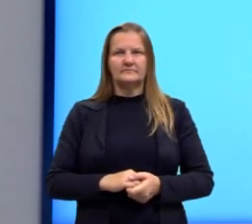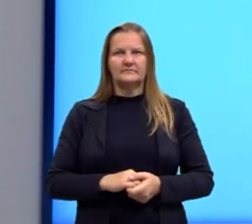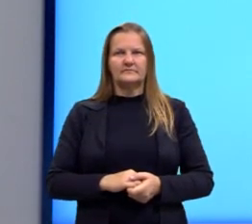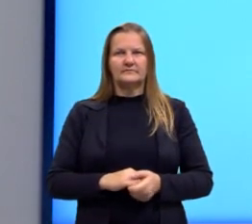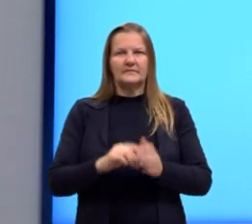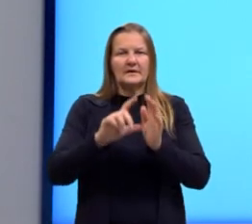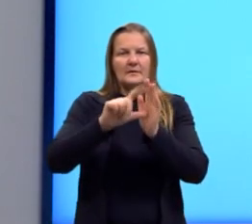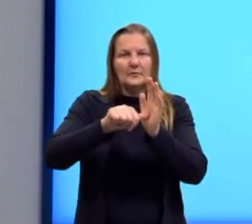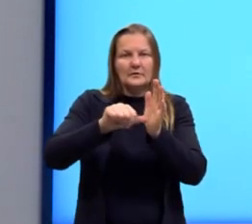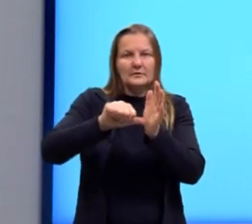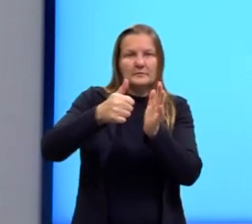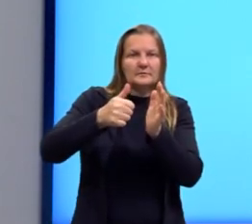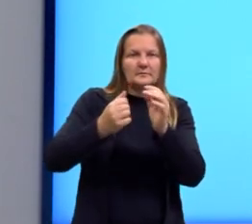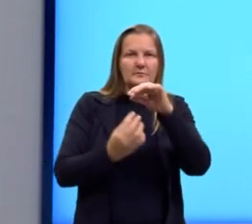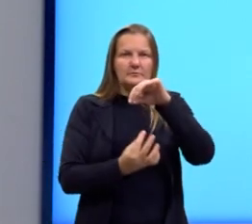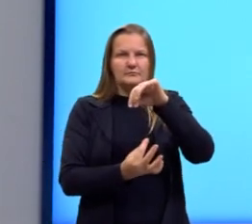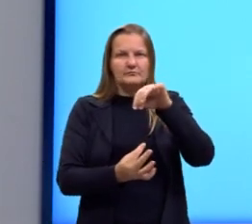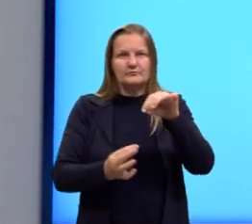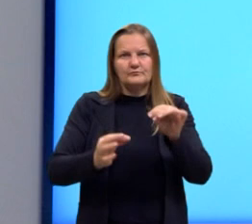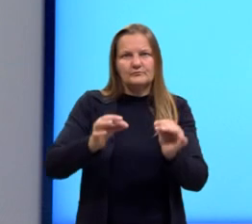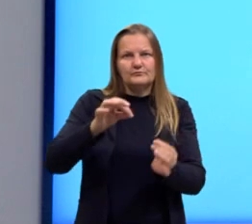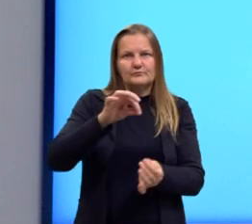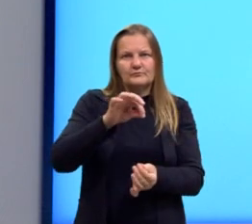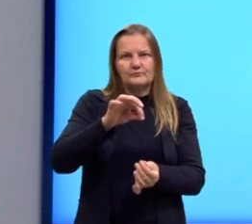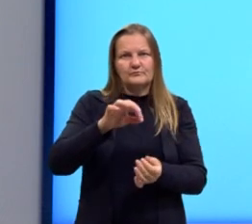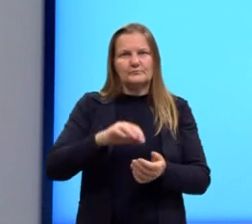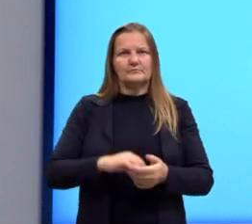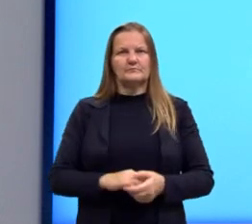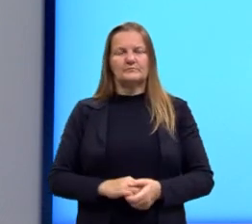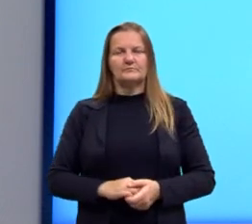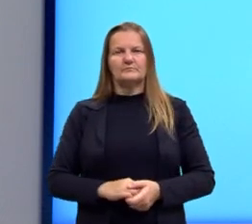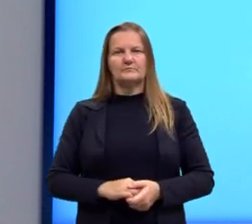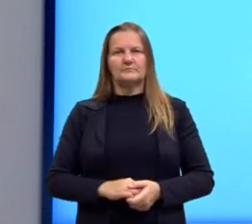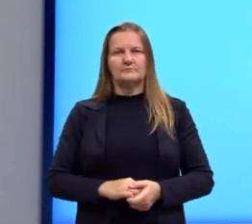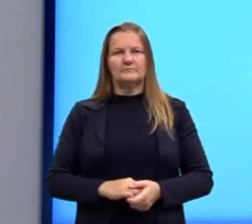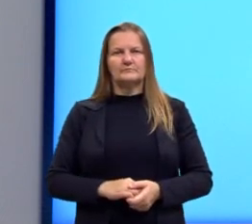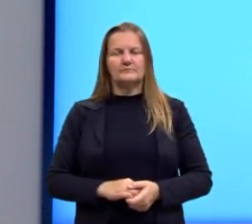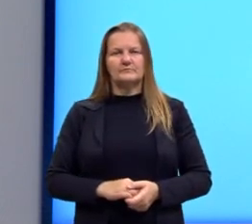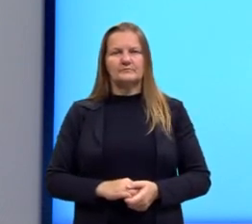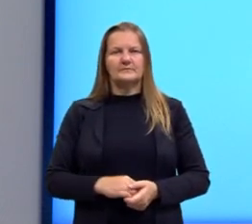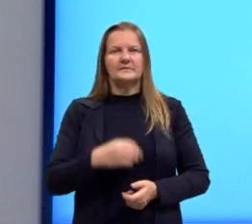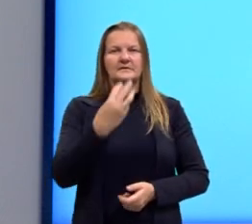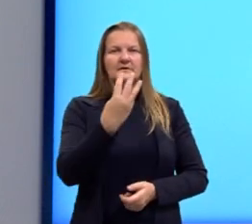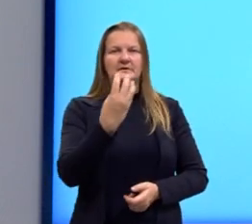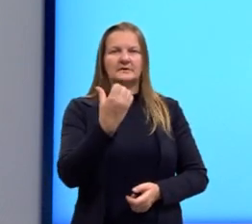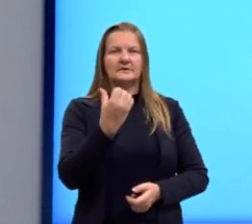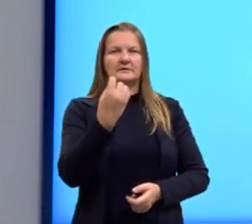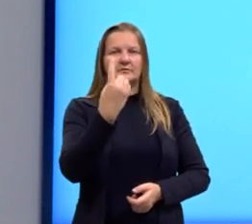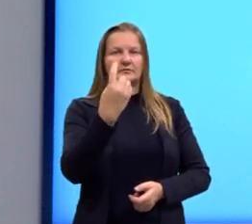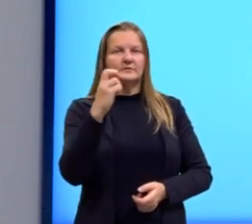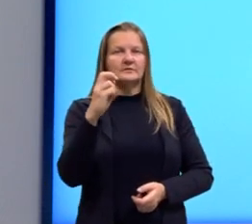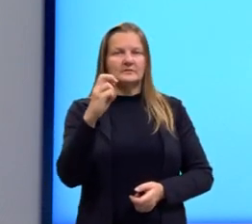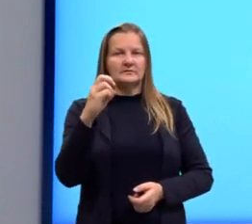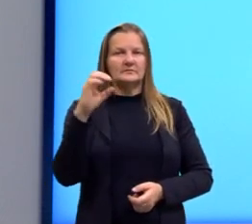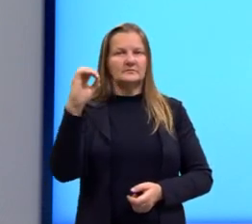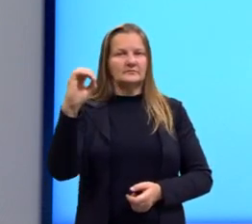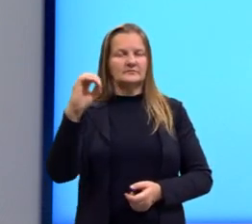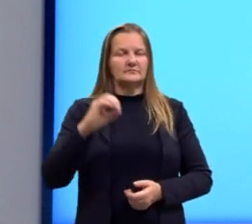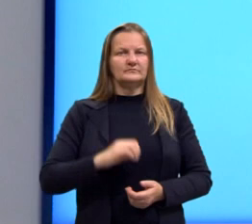após a primeira mudança a lente Ficou ali exatamente sobre um ângulo de 3 o 15°